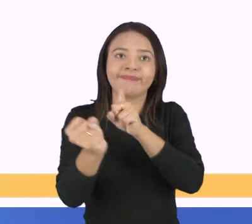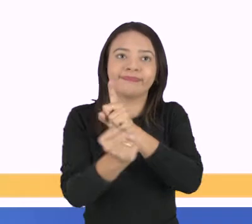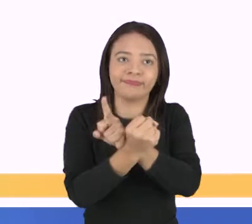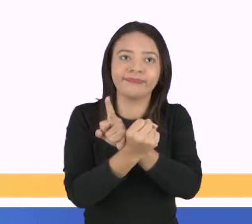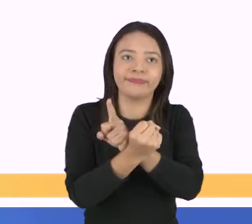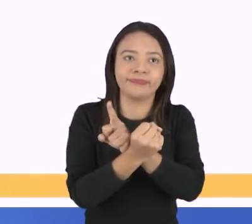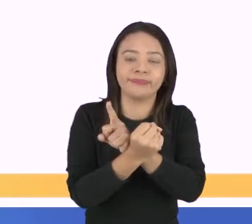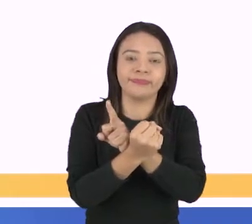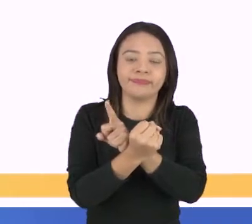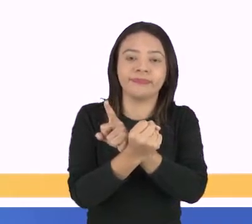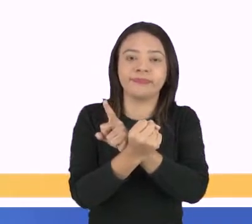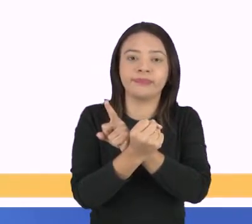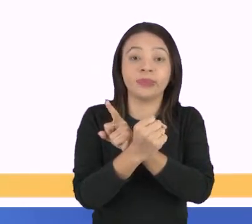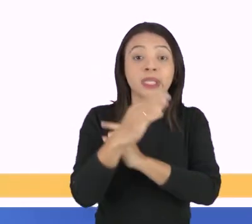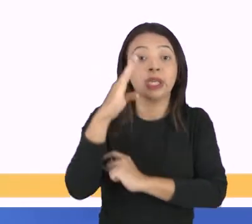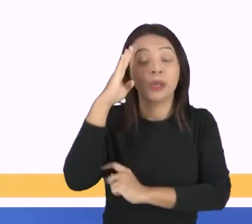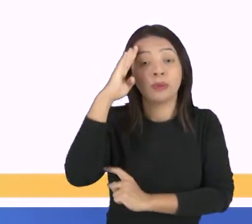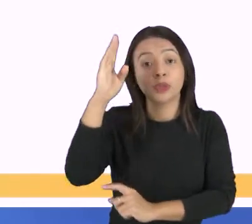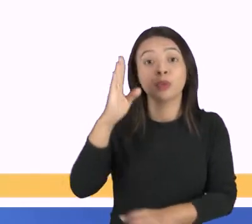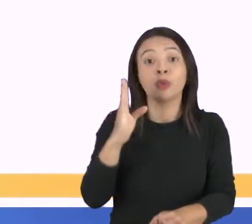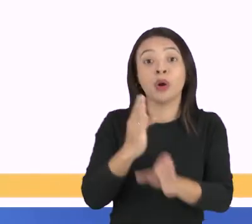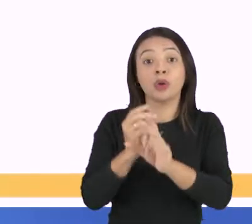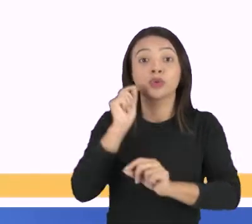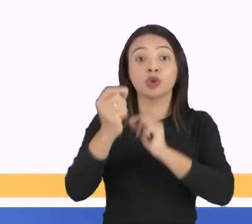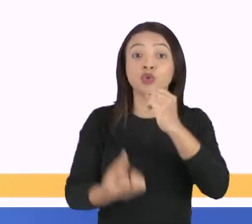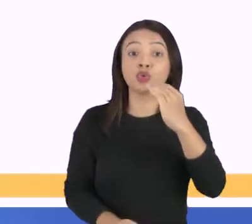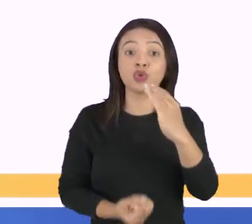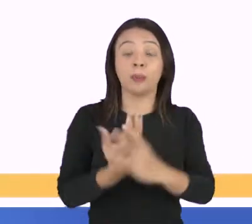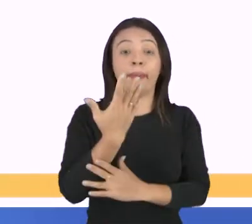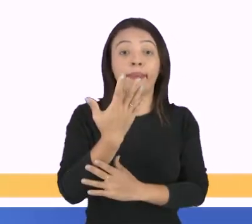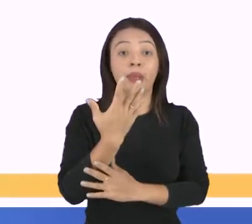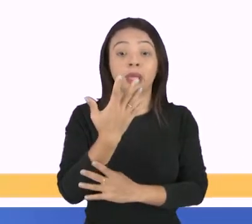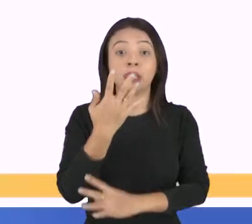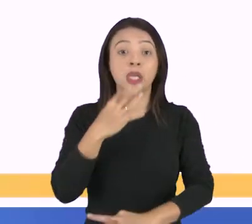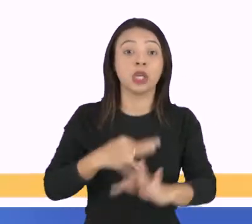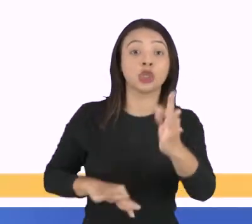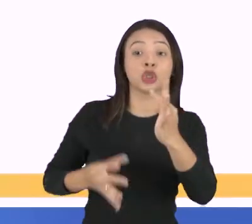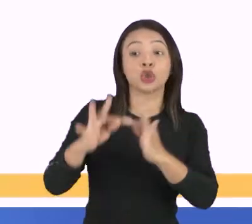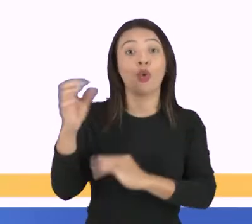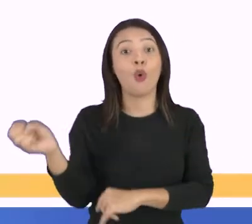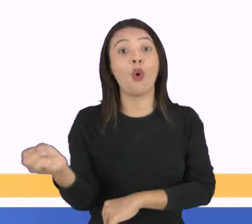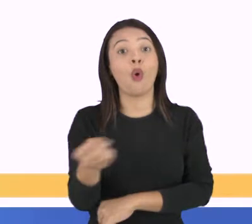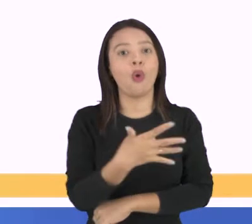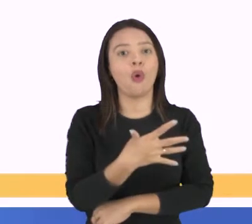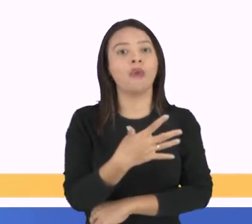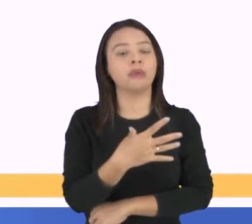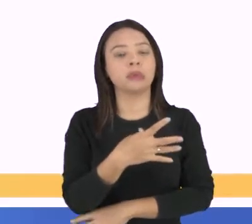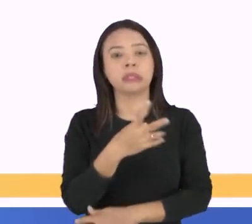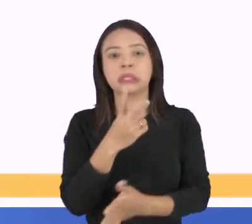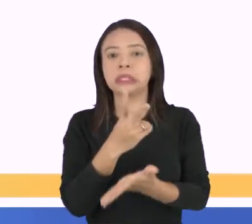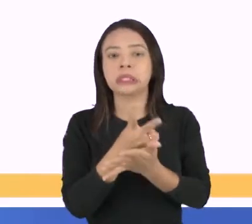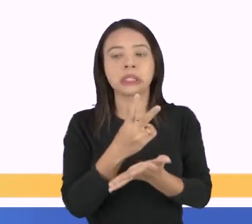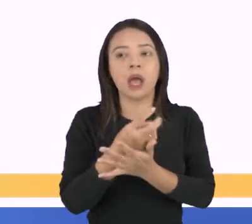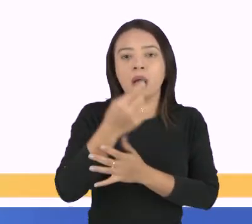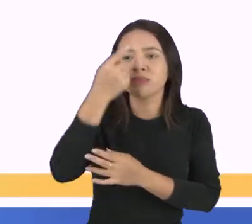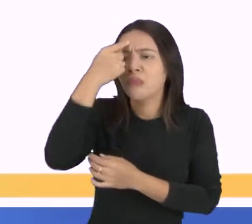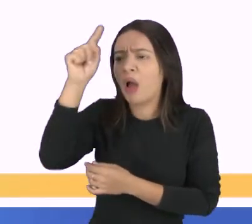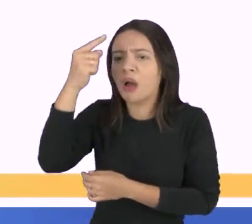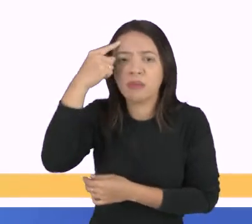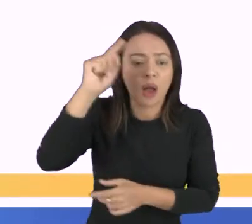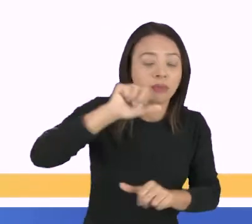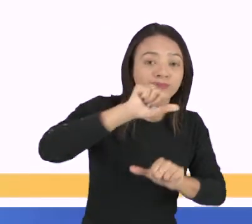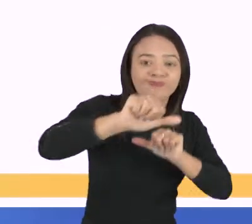sociedade, principalmente com o advento das novas invenções, que cada uma delas ia trazendo novas